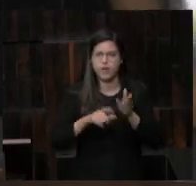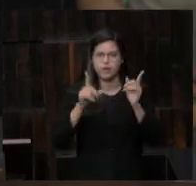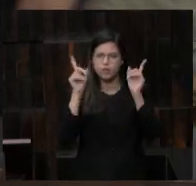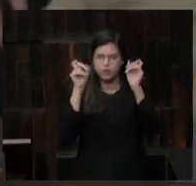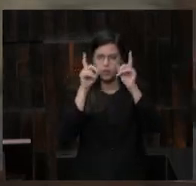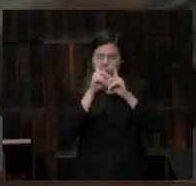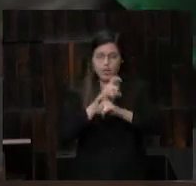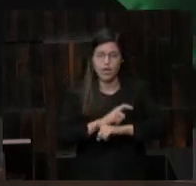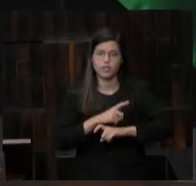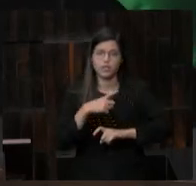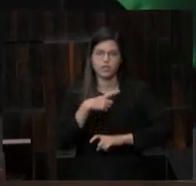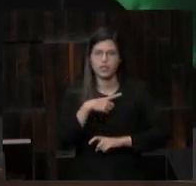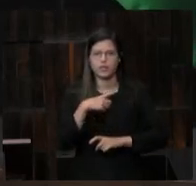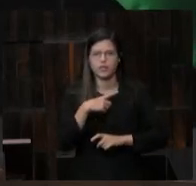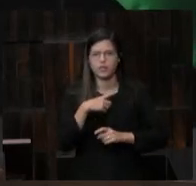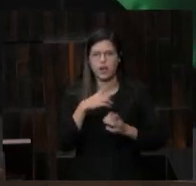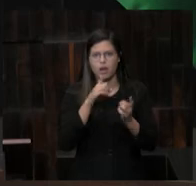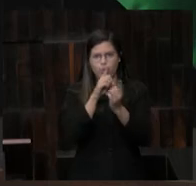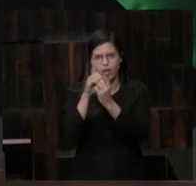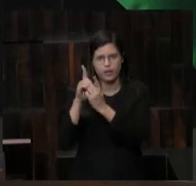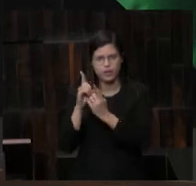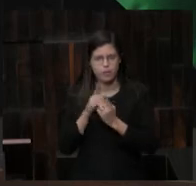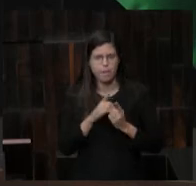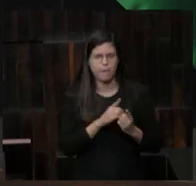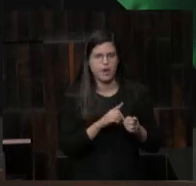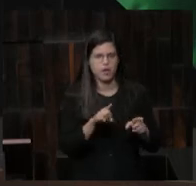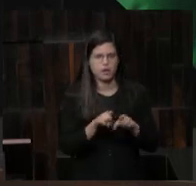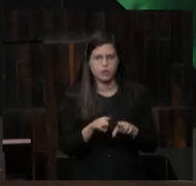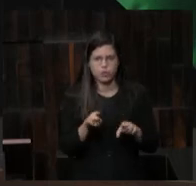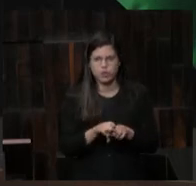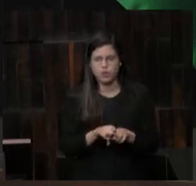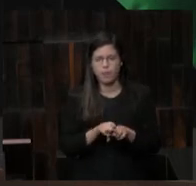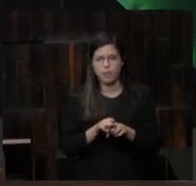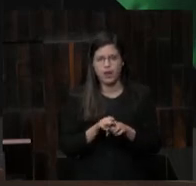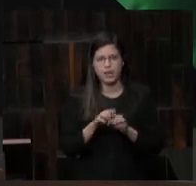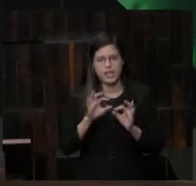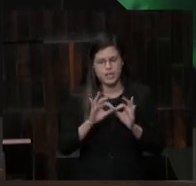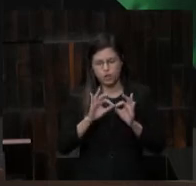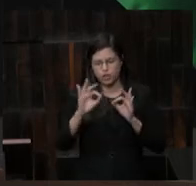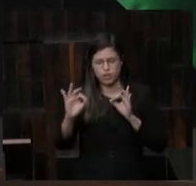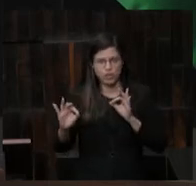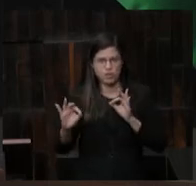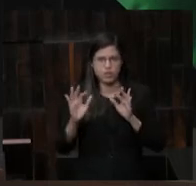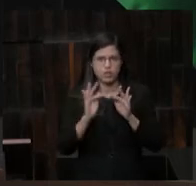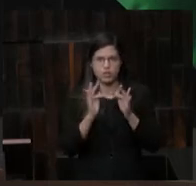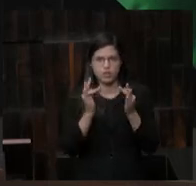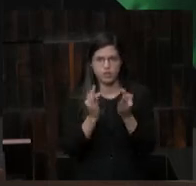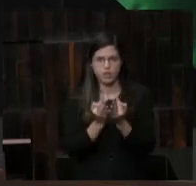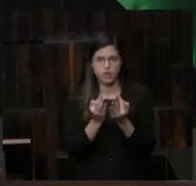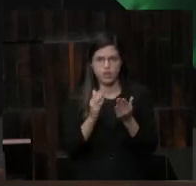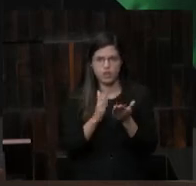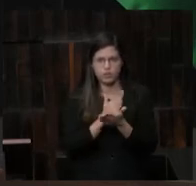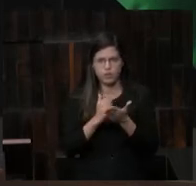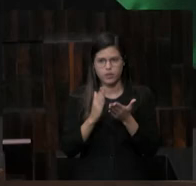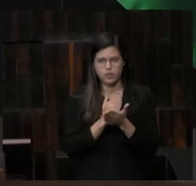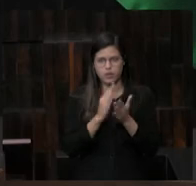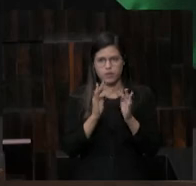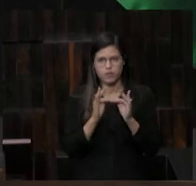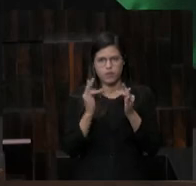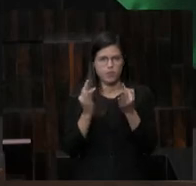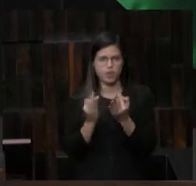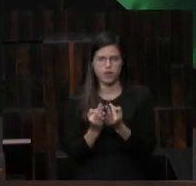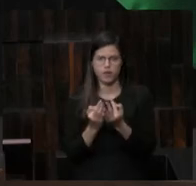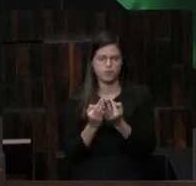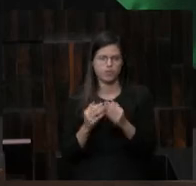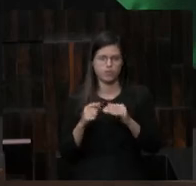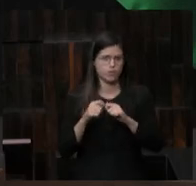há no atendimento, no deslocamento de uma família. Então, às vezes, aquela família acaba não tirando um documento de